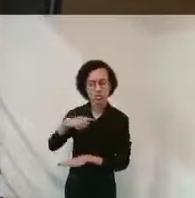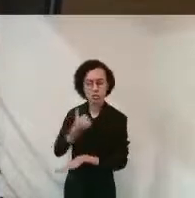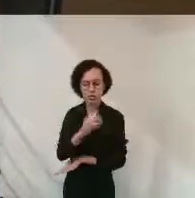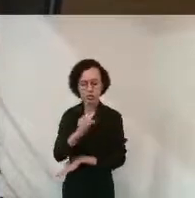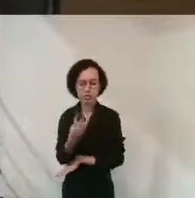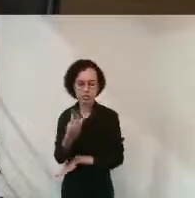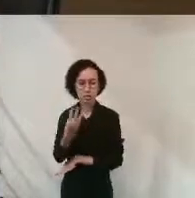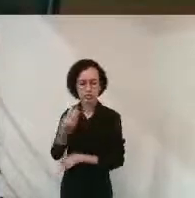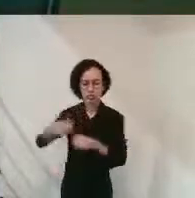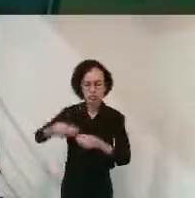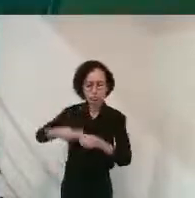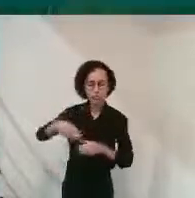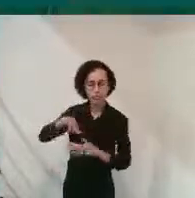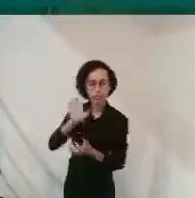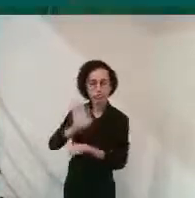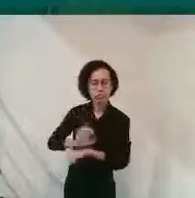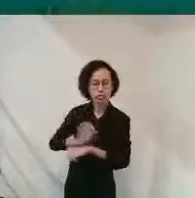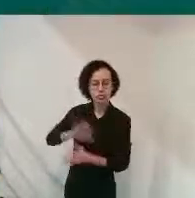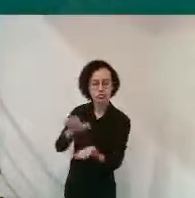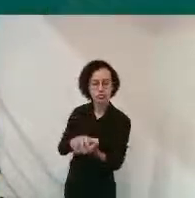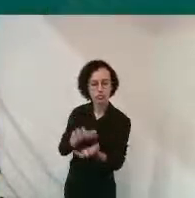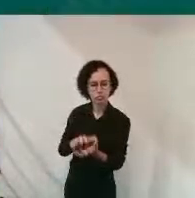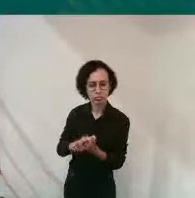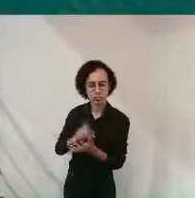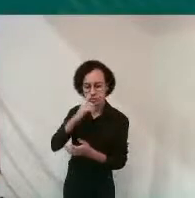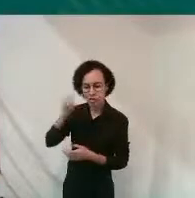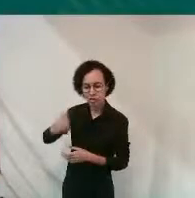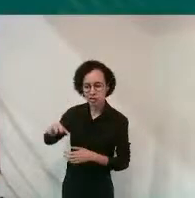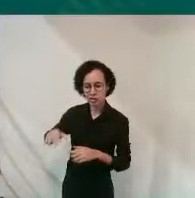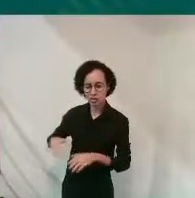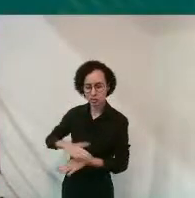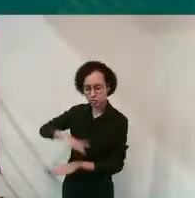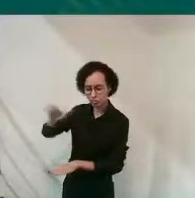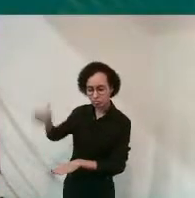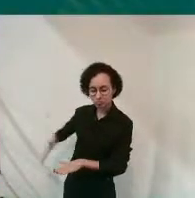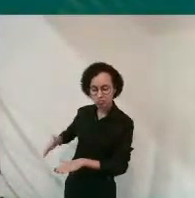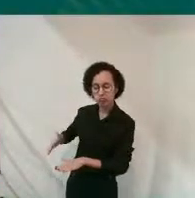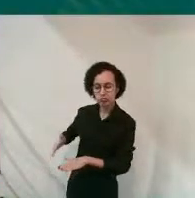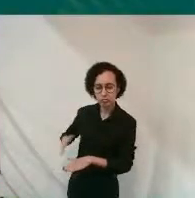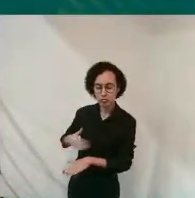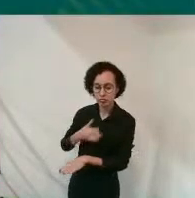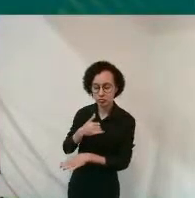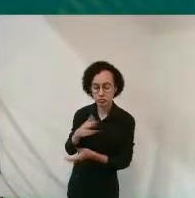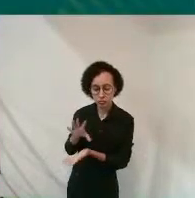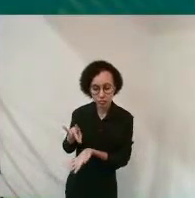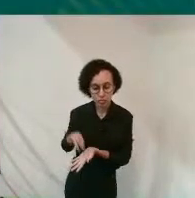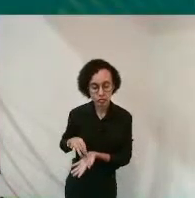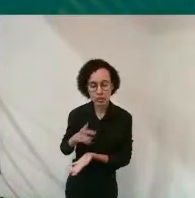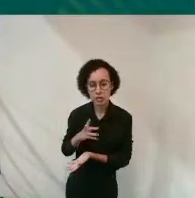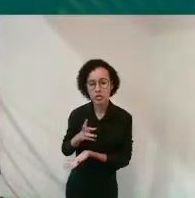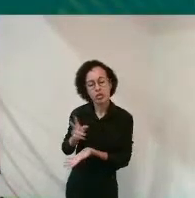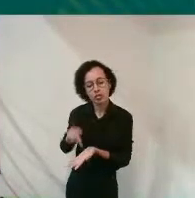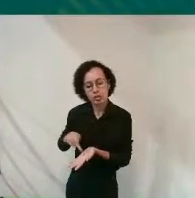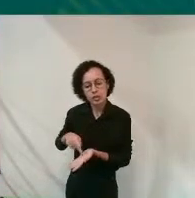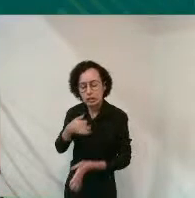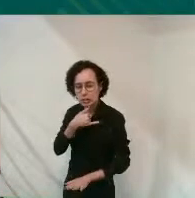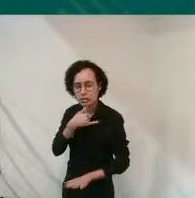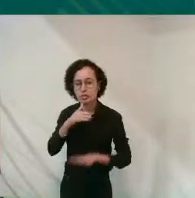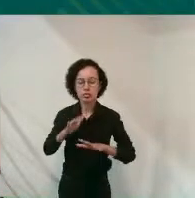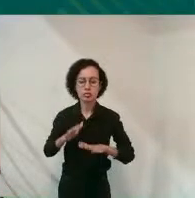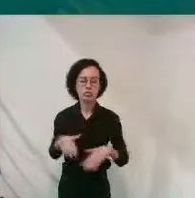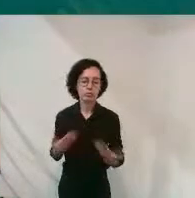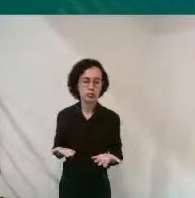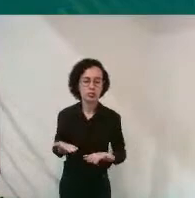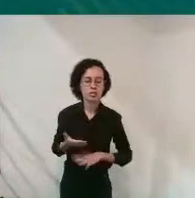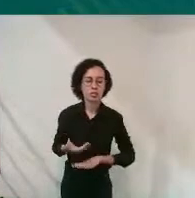municípios no estado de Pernambuco com lixões ativos. Então, é uma realidade muito triste, uma realidade que,